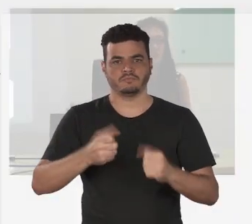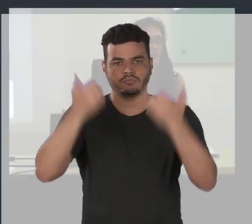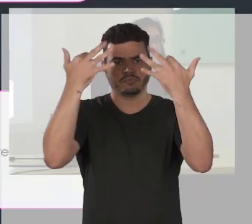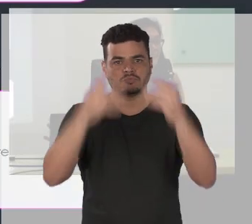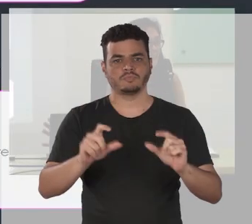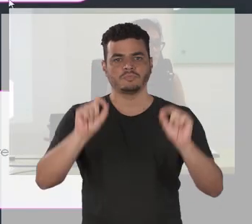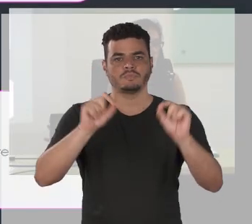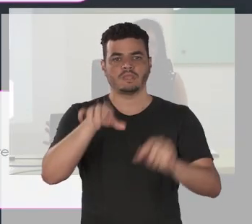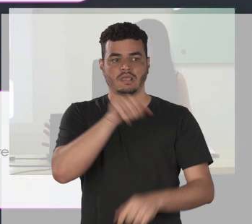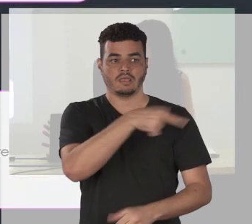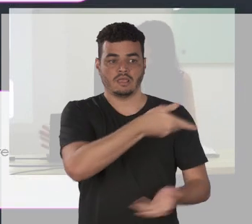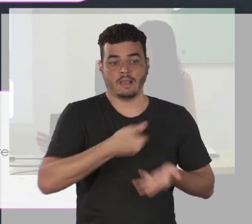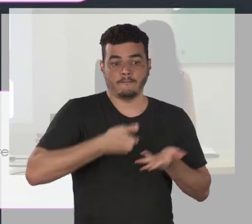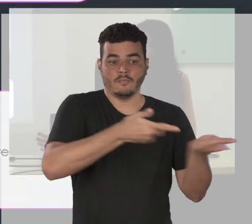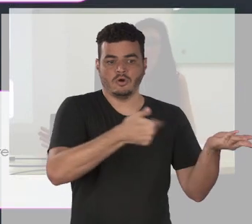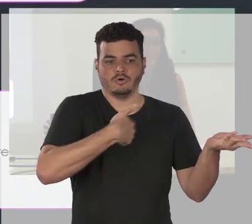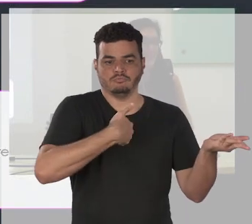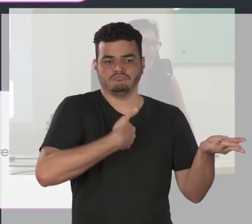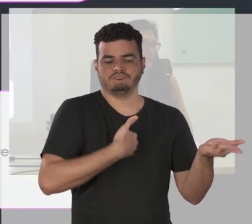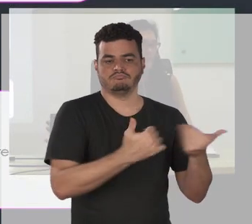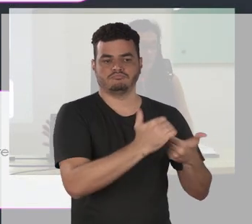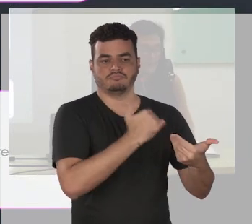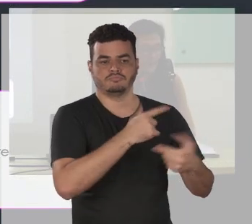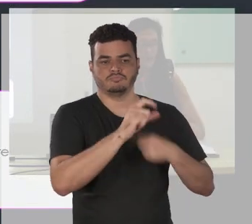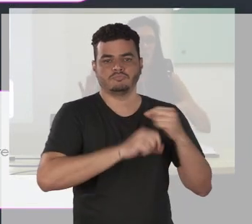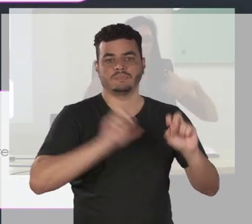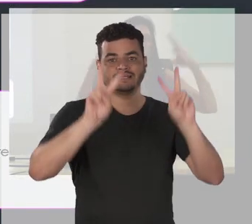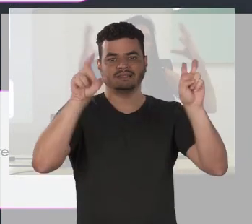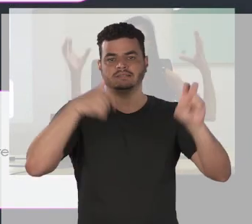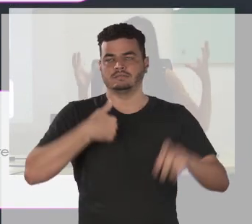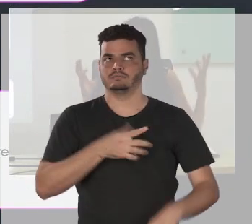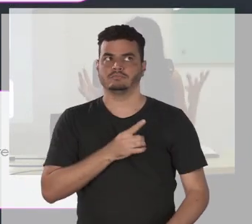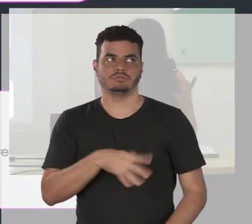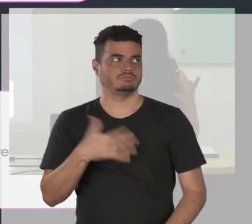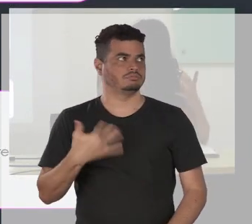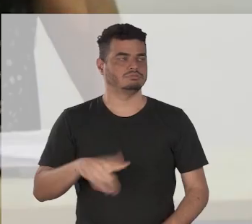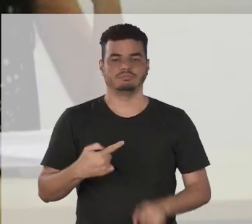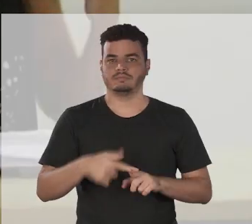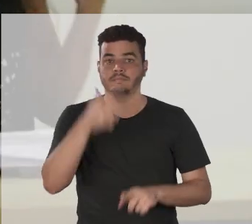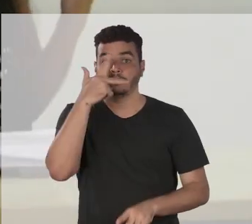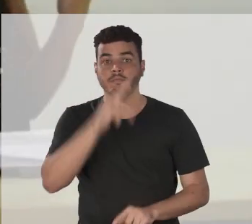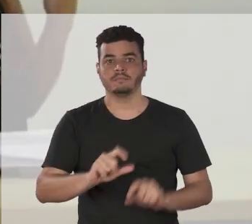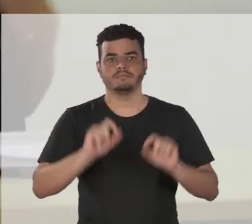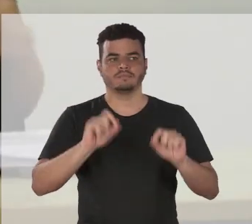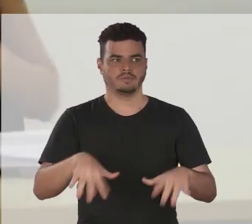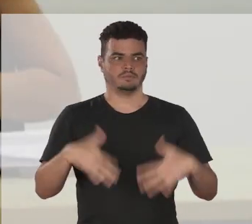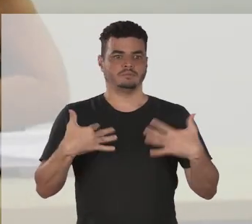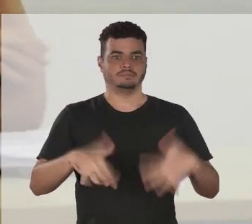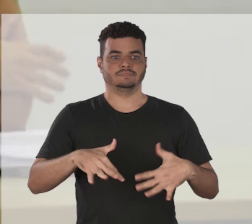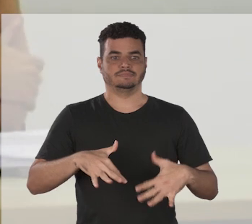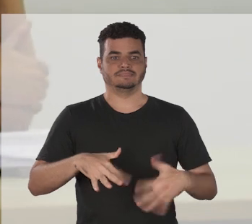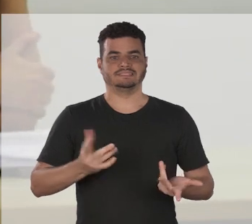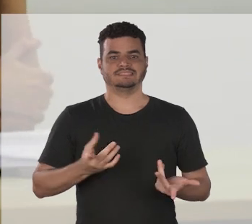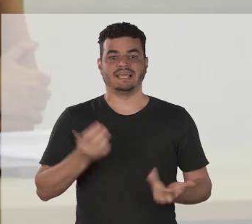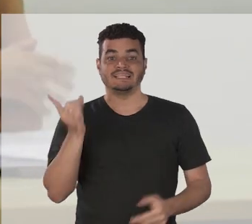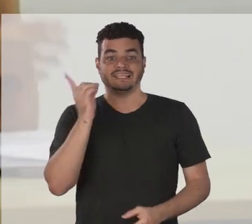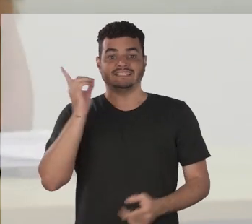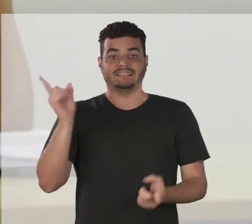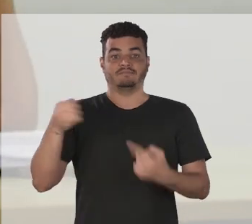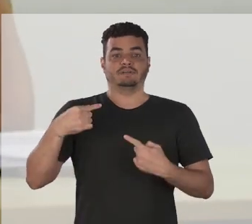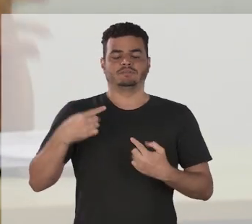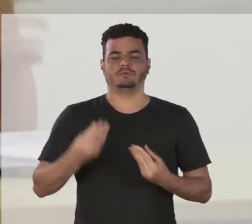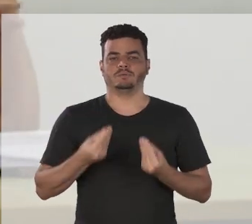sincera, quando Isis me convidou, me indicou o título, eu tive um pouco de medo, porque parecia muito ousado,